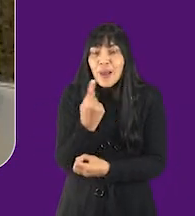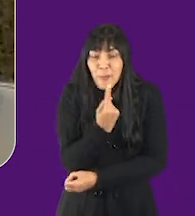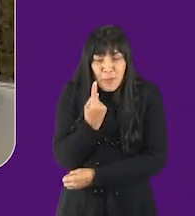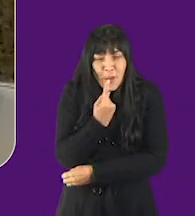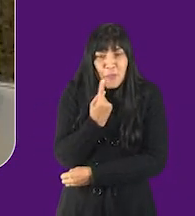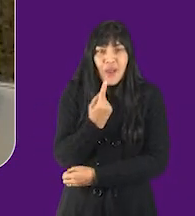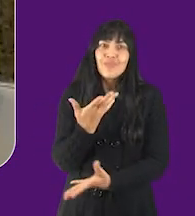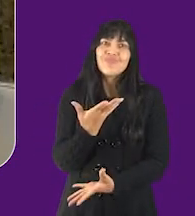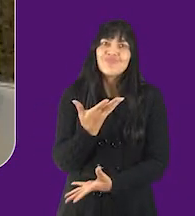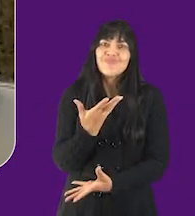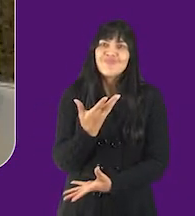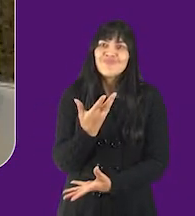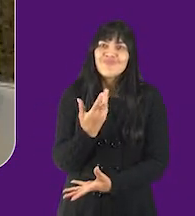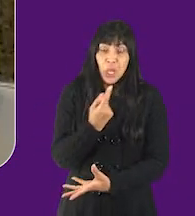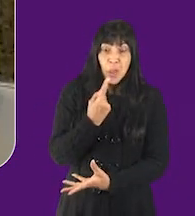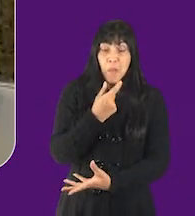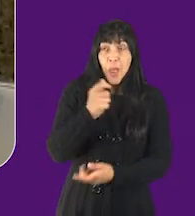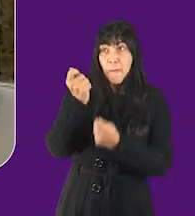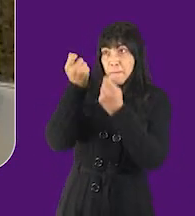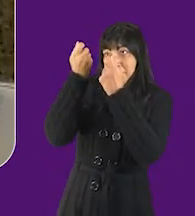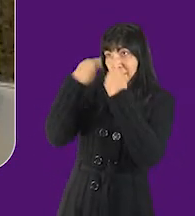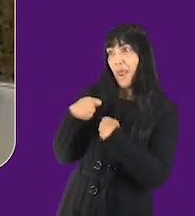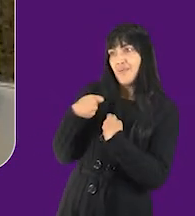né? Ser totalmente